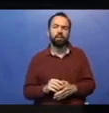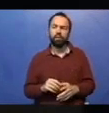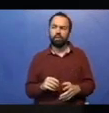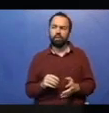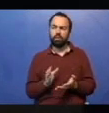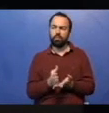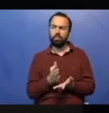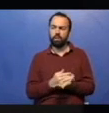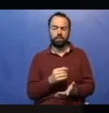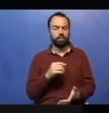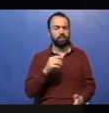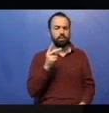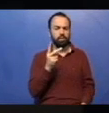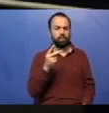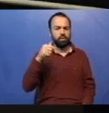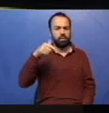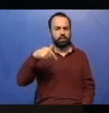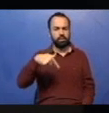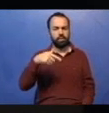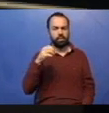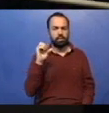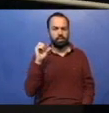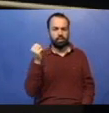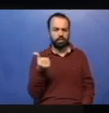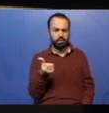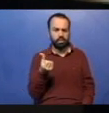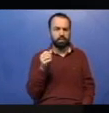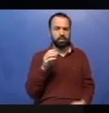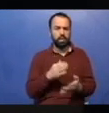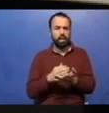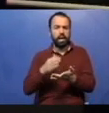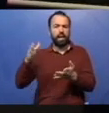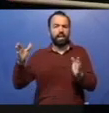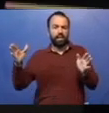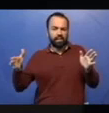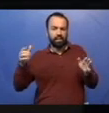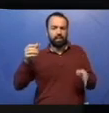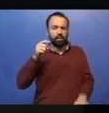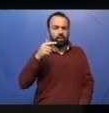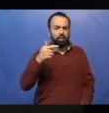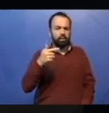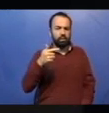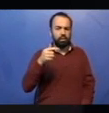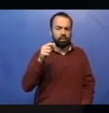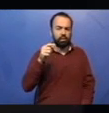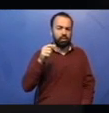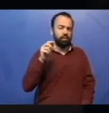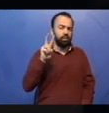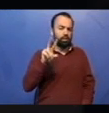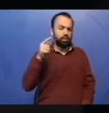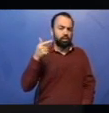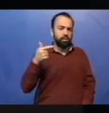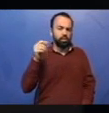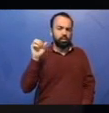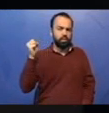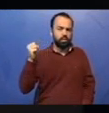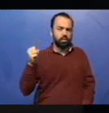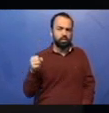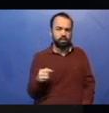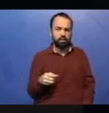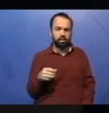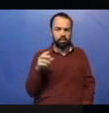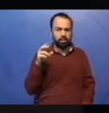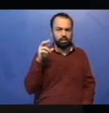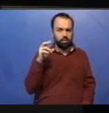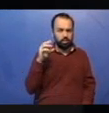páginas 276 até a 278. Memorizando os temas da videoaula